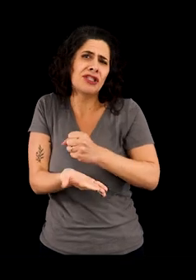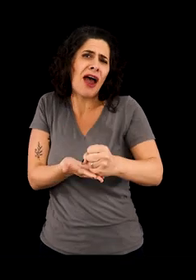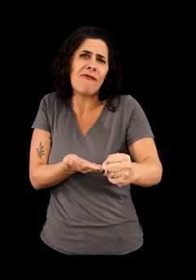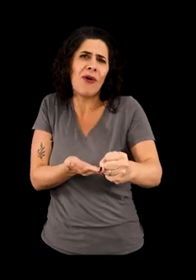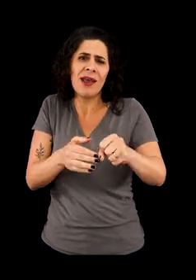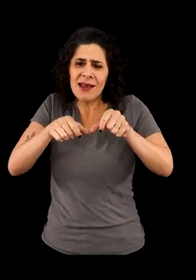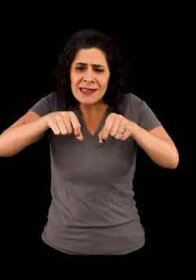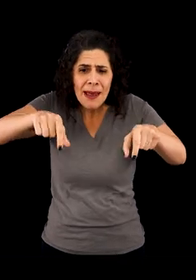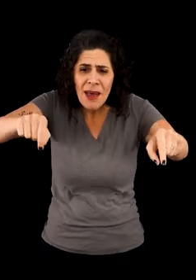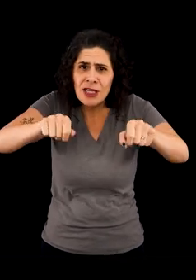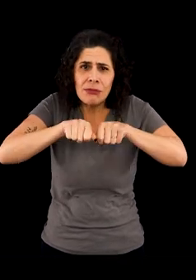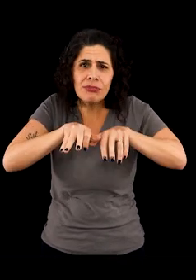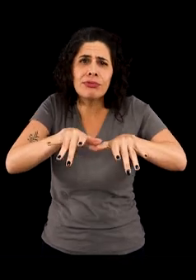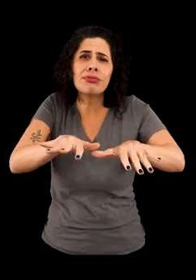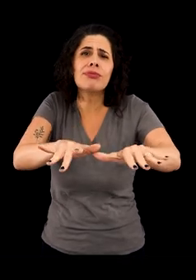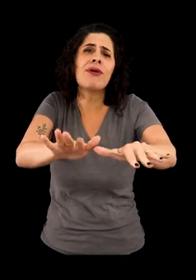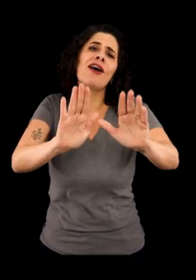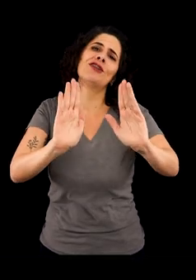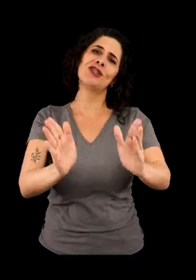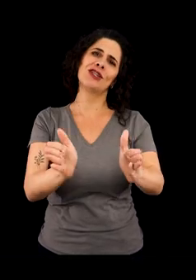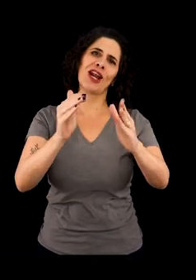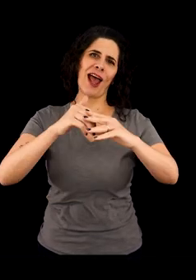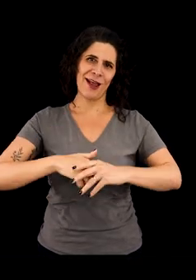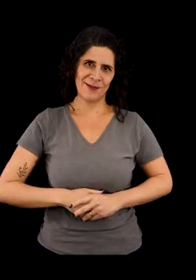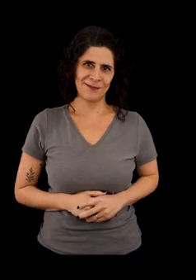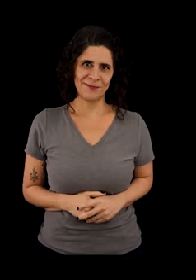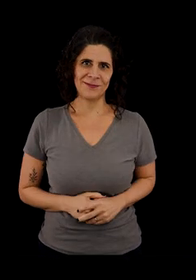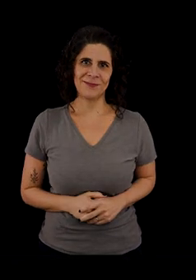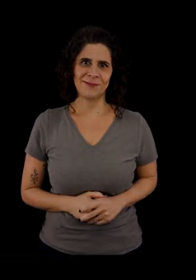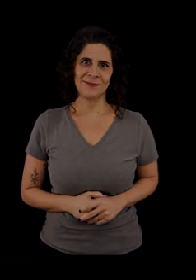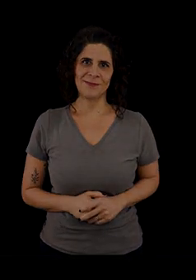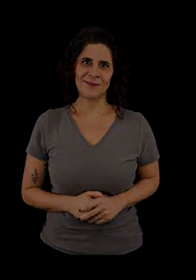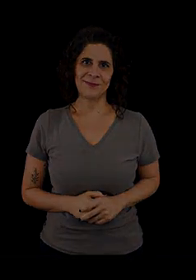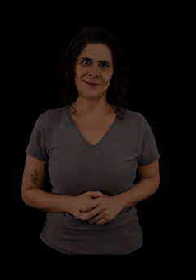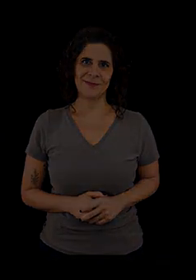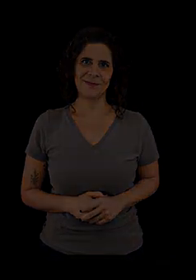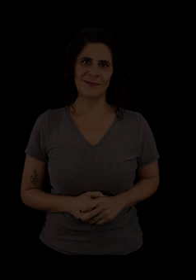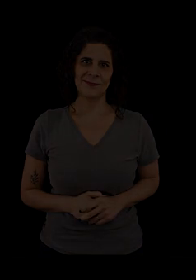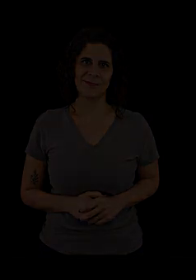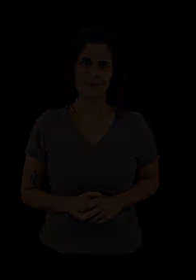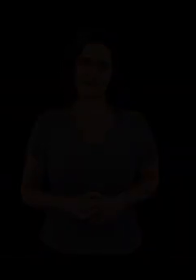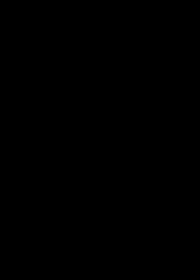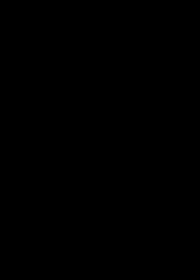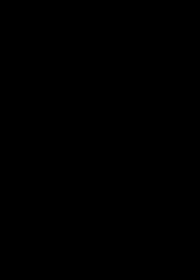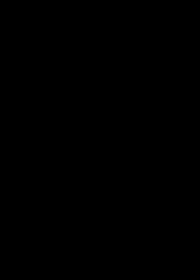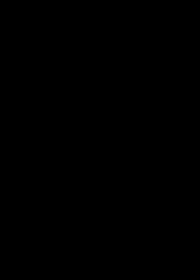nada. Suas sementes todas já foram espalhadas ao vento.